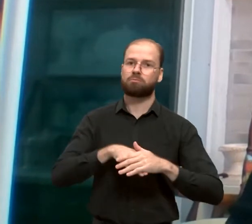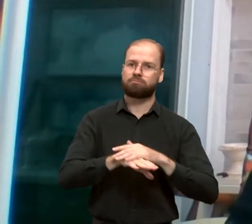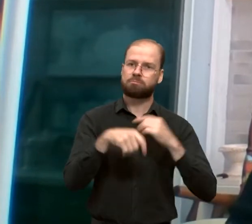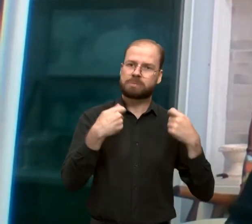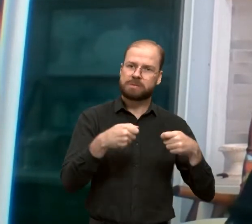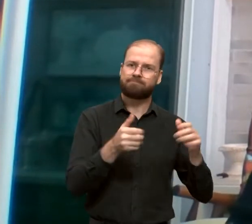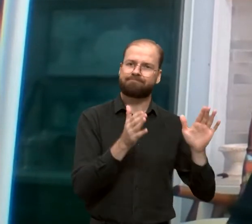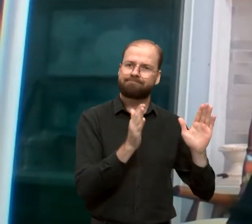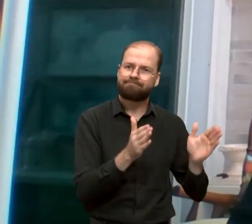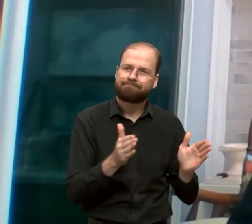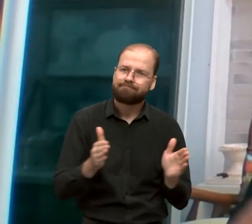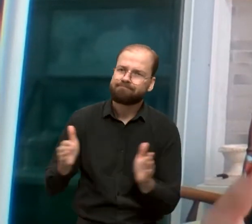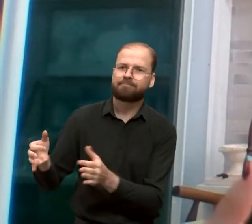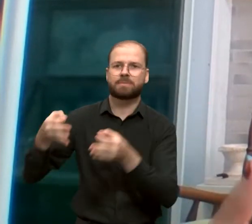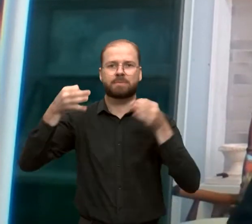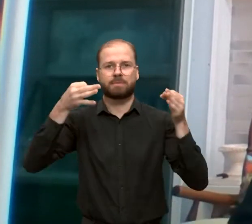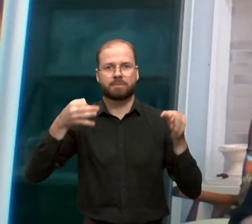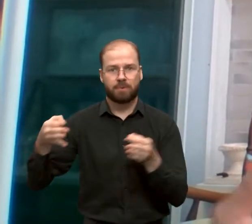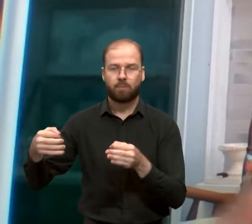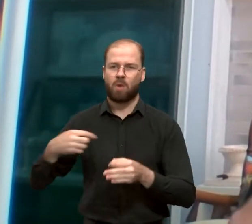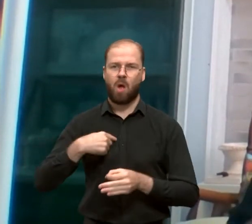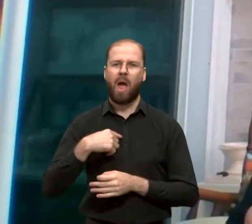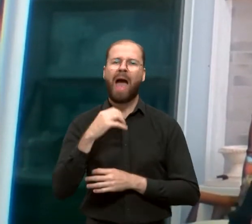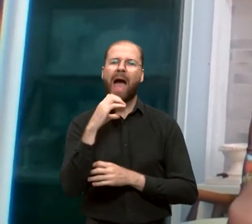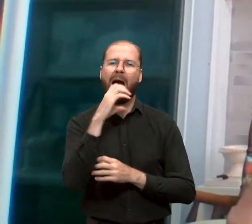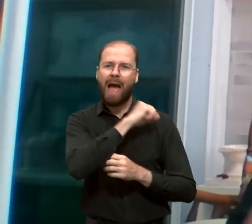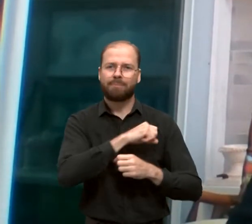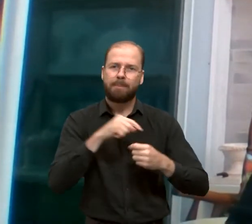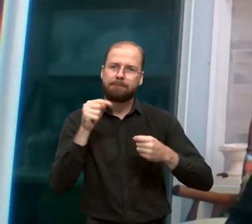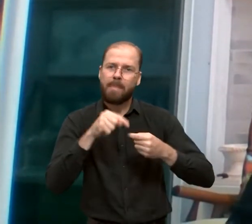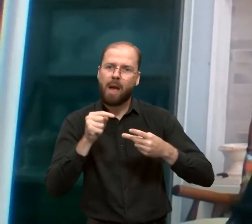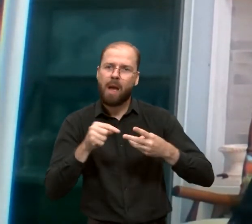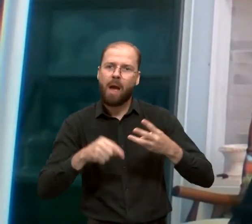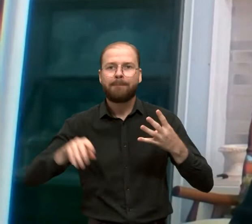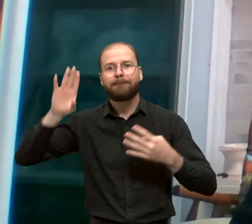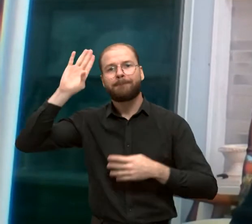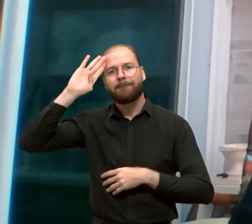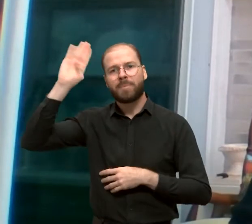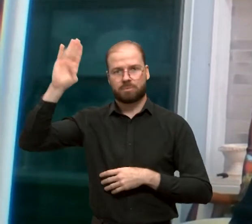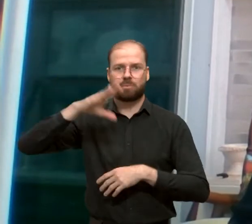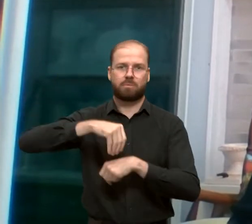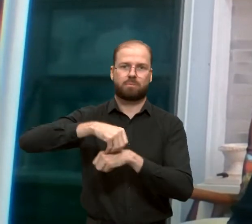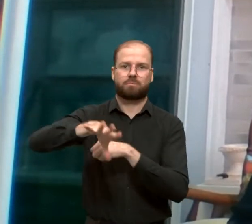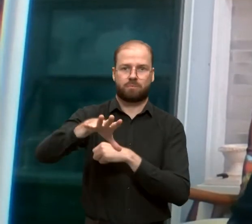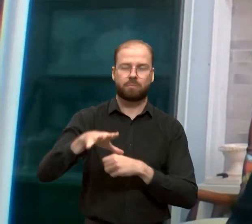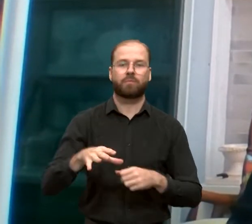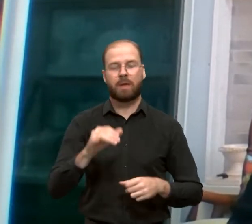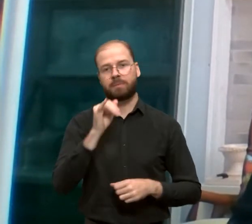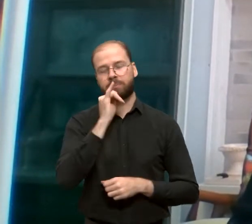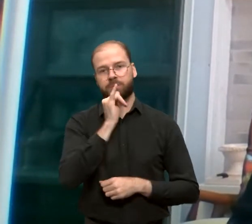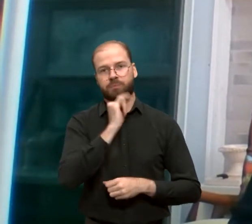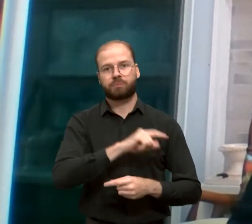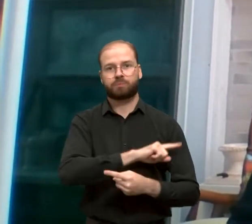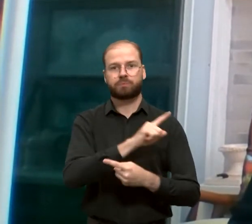adequadamente. Eu vou listar rapidamente aqui os principais pontos, né? A gente ter